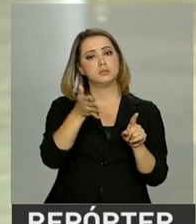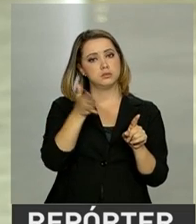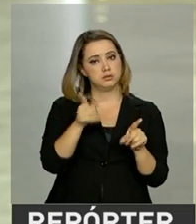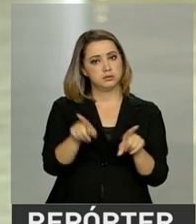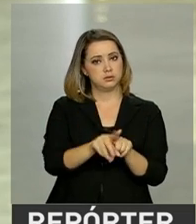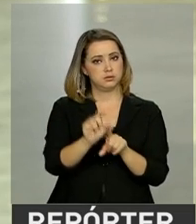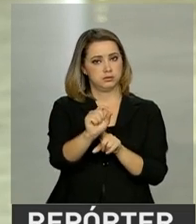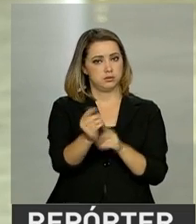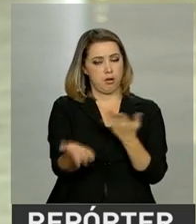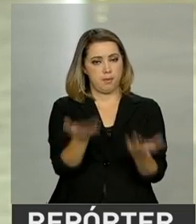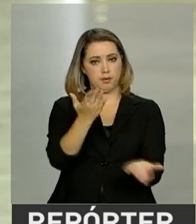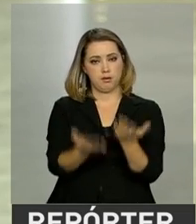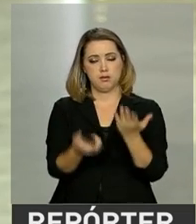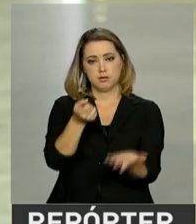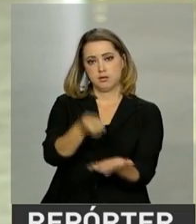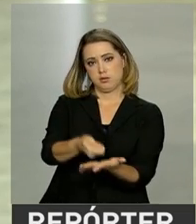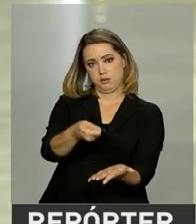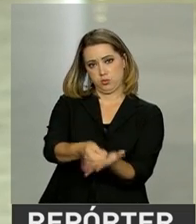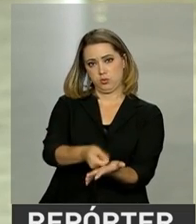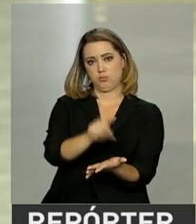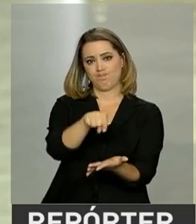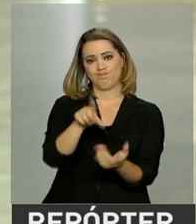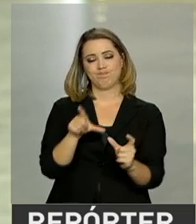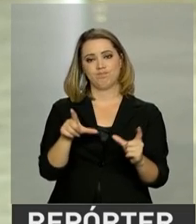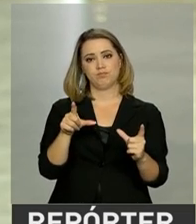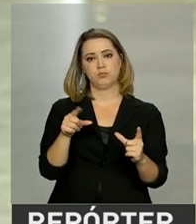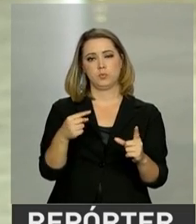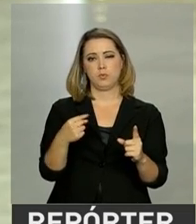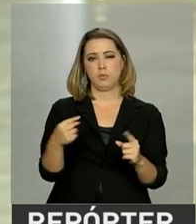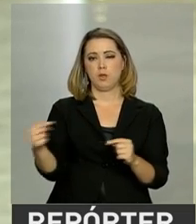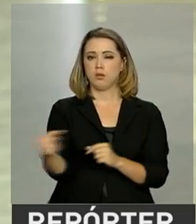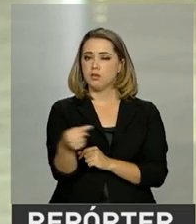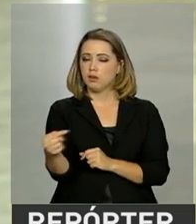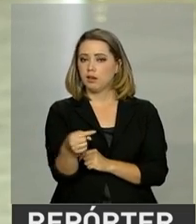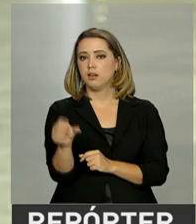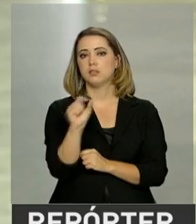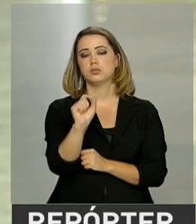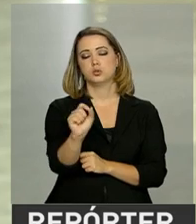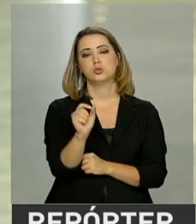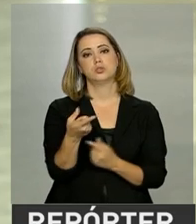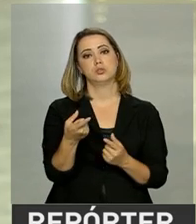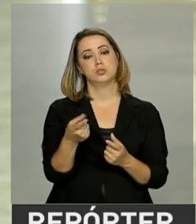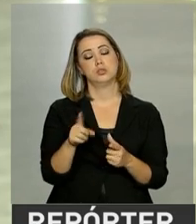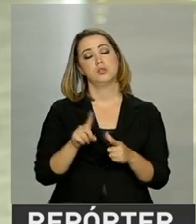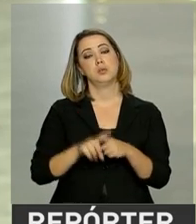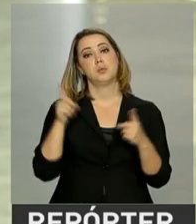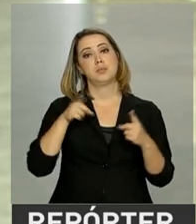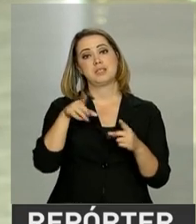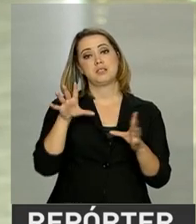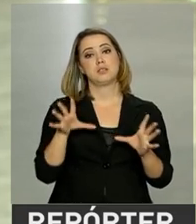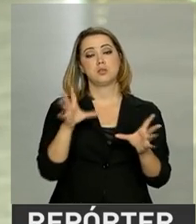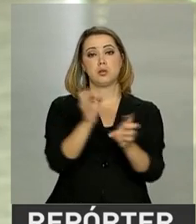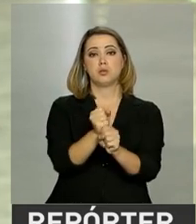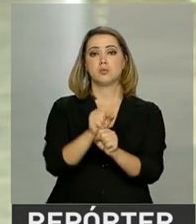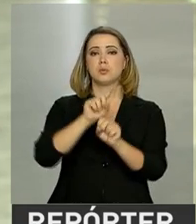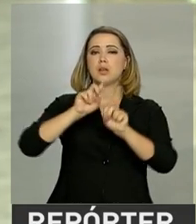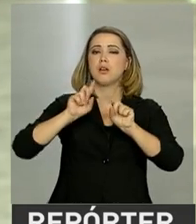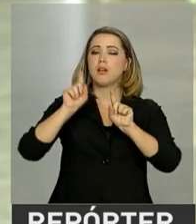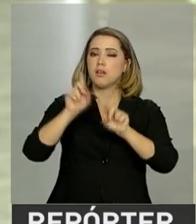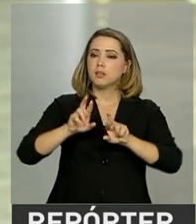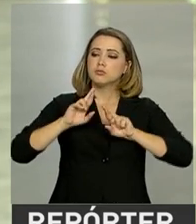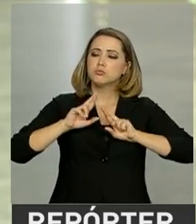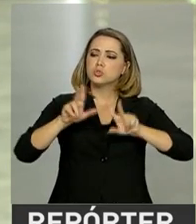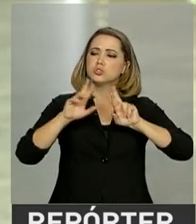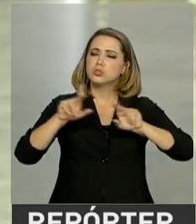pagamentos de 2016 foi deficitário como vem ocorrendo nos últimos anos mas esta conta Roberto É dinâmica